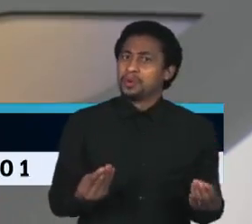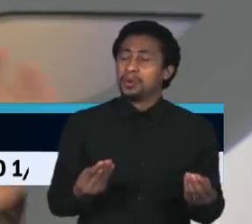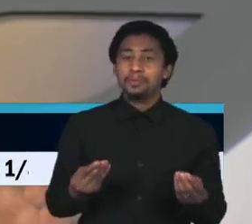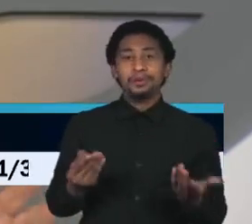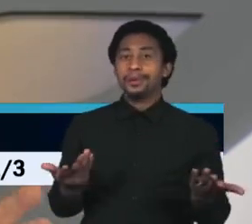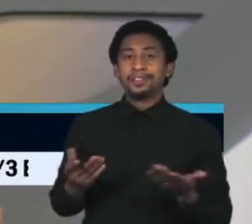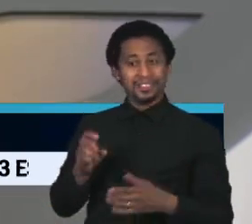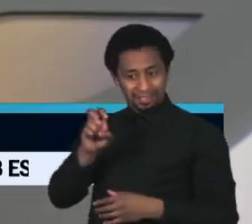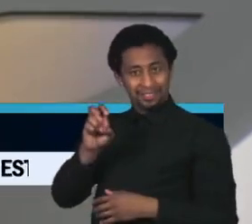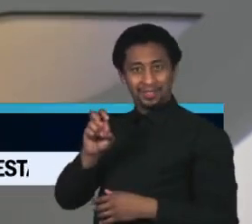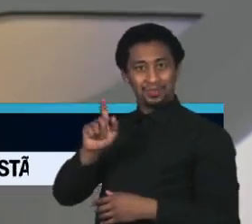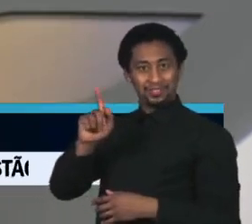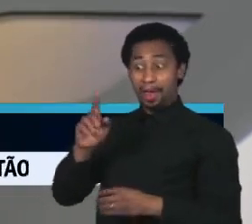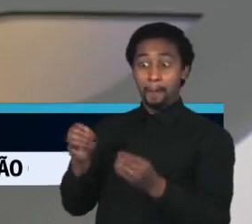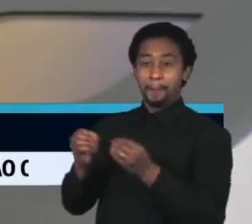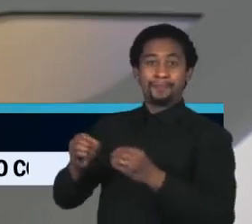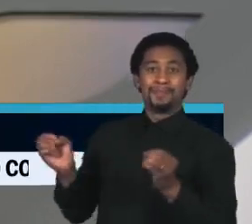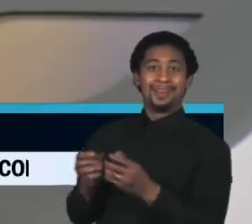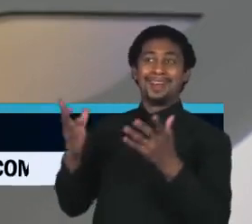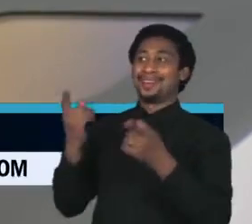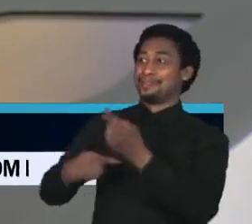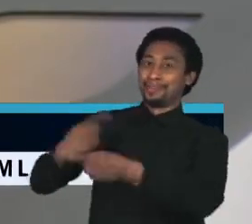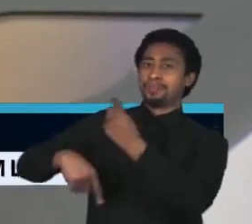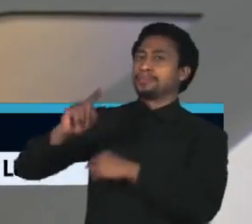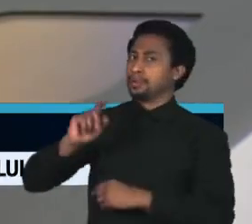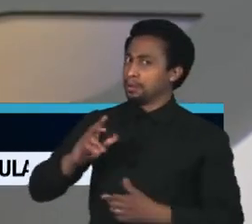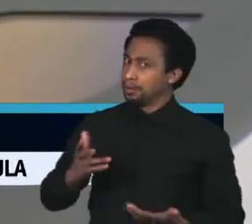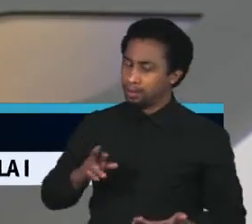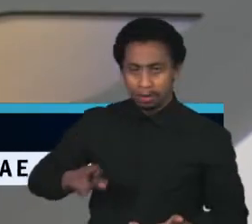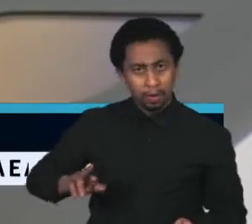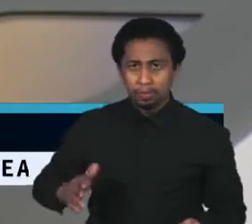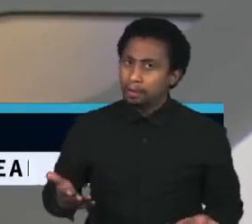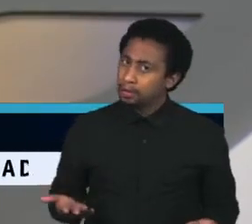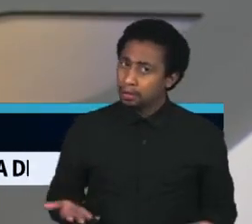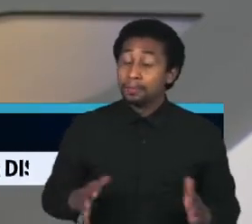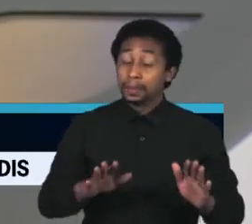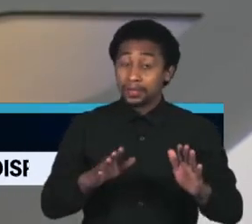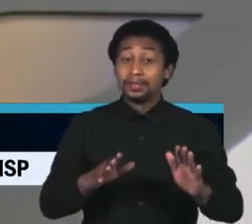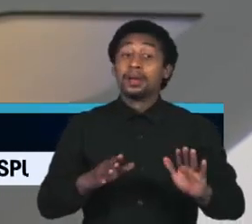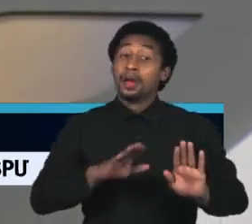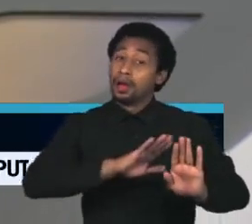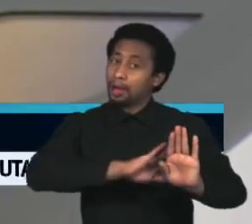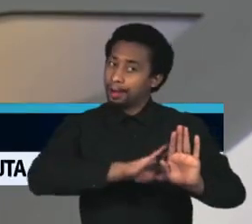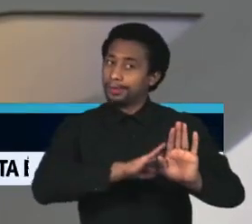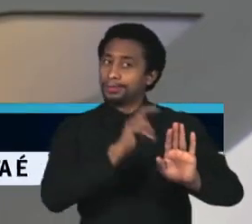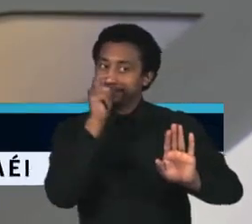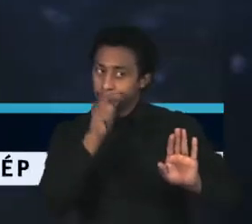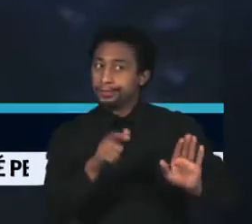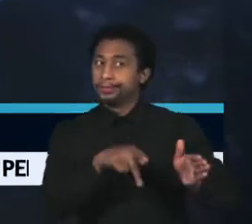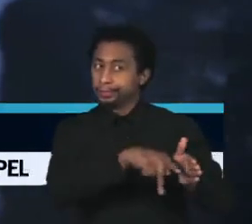talento maravilhoso que existe de pessoal de tecnologia no Brasil mas não for uma política deste governo